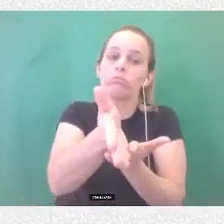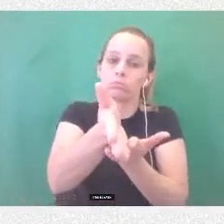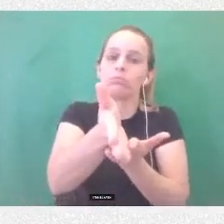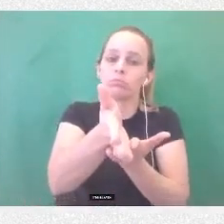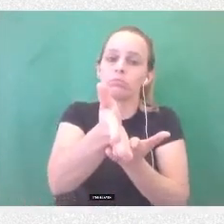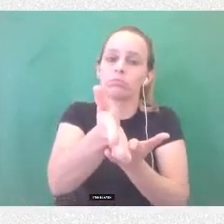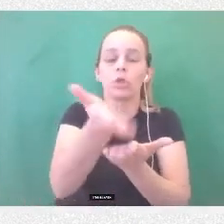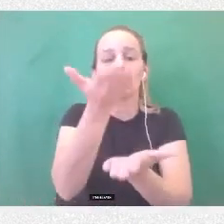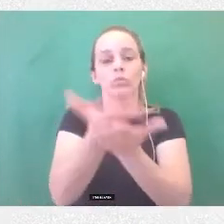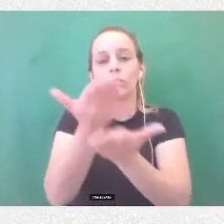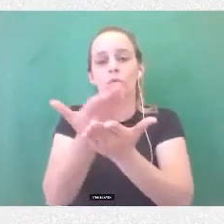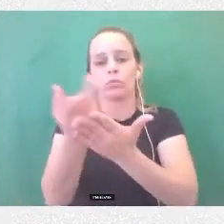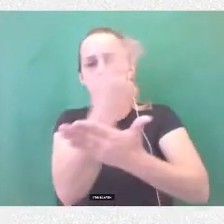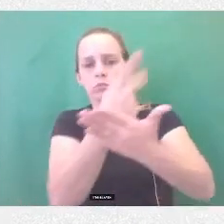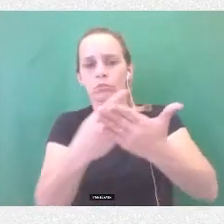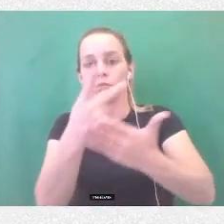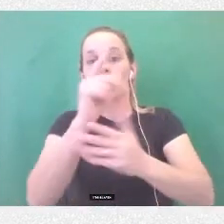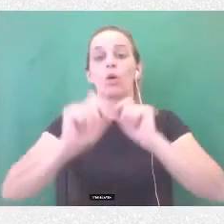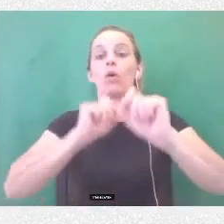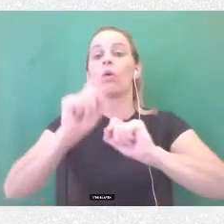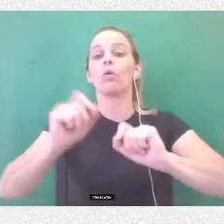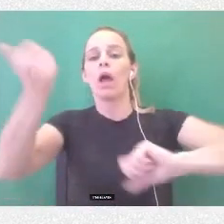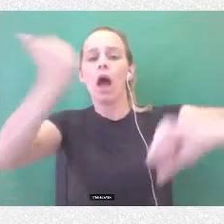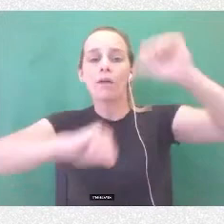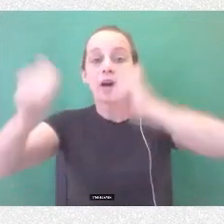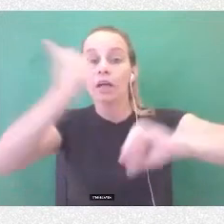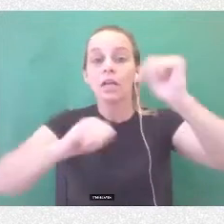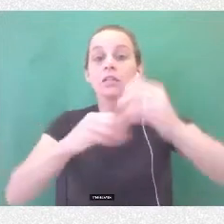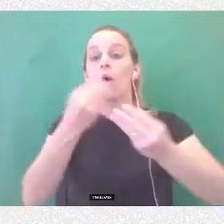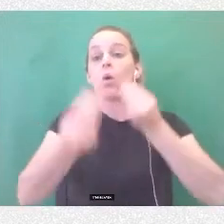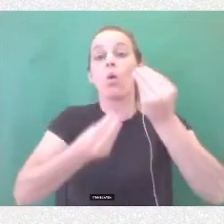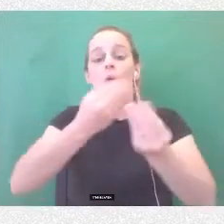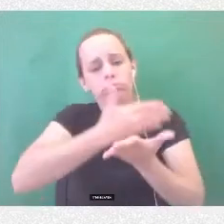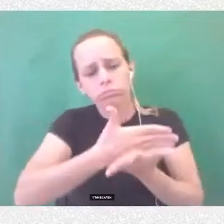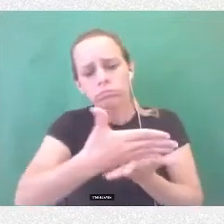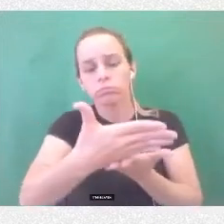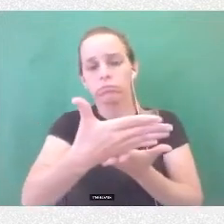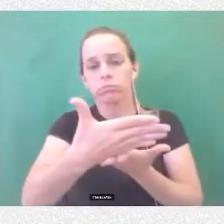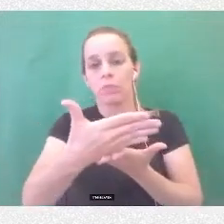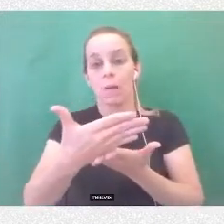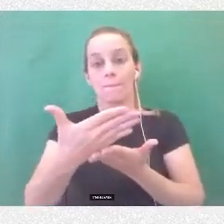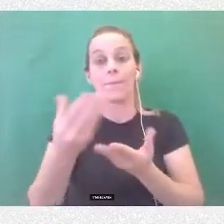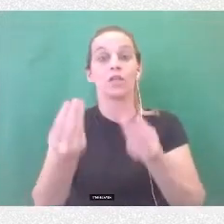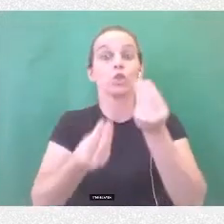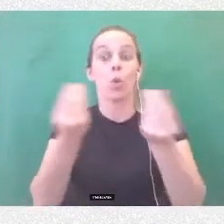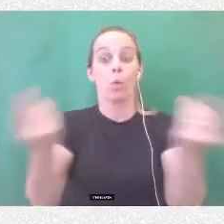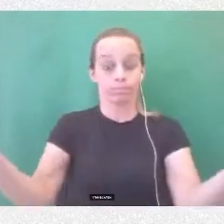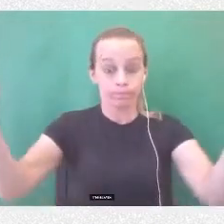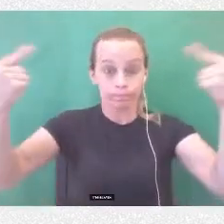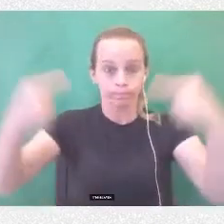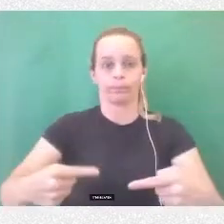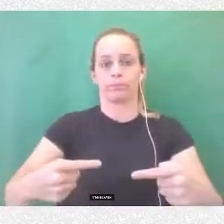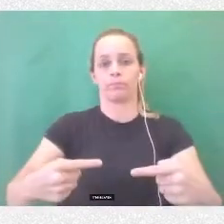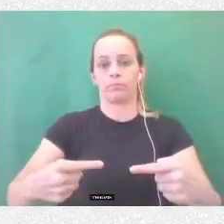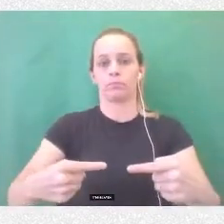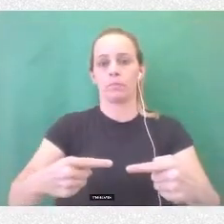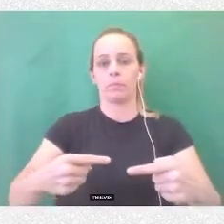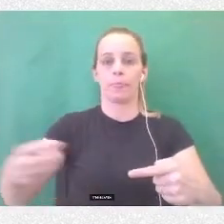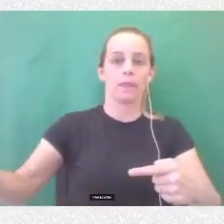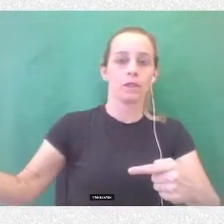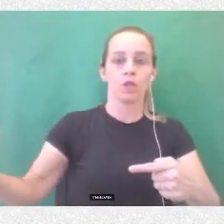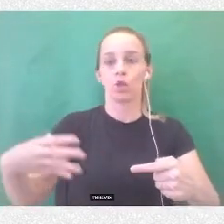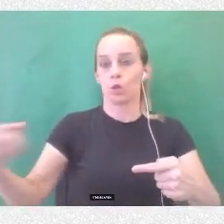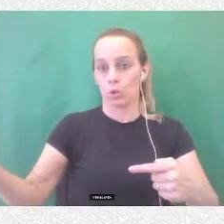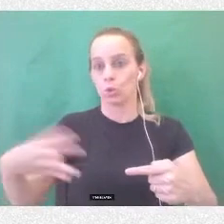estudo, que é a avaliação inicial, na medida que eu já estou avaliando o desfecho. Agora, para ver o impacto aqui de novos casos